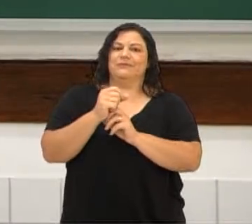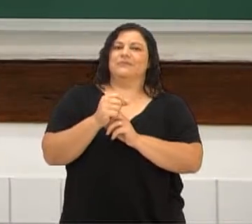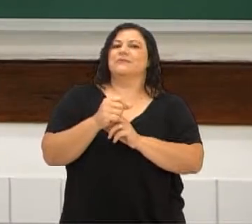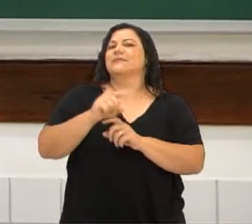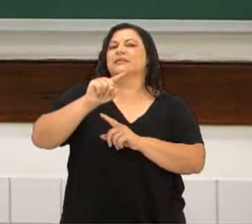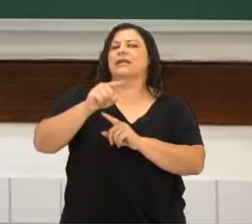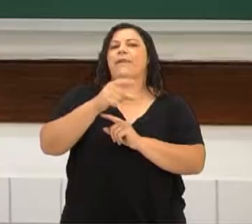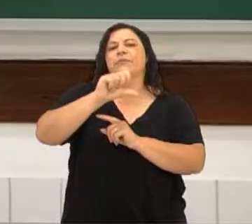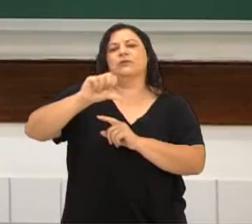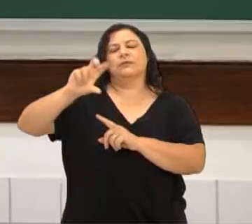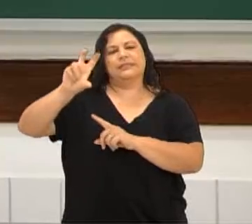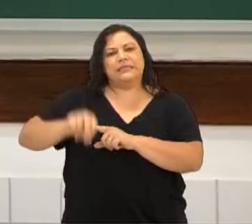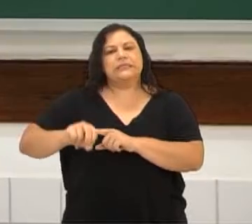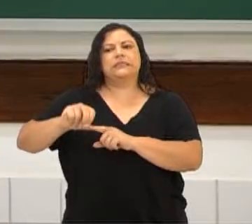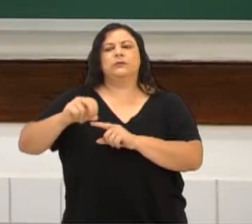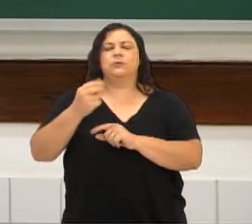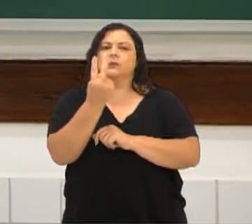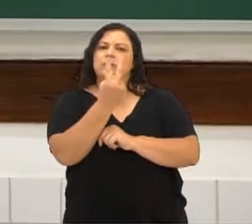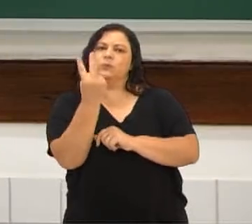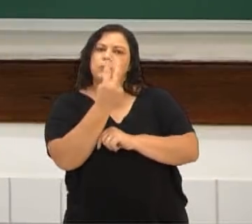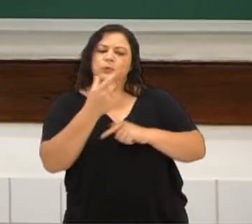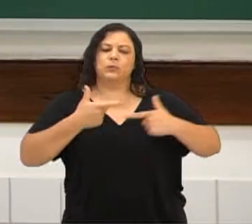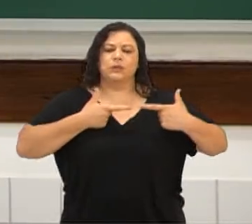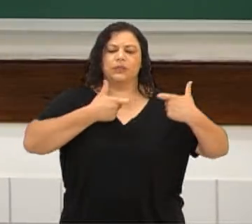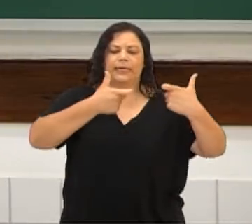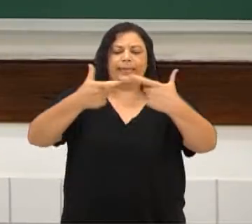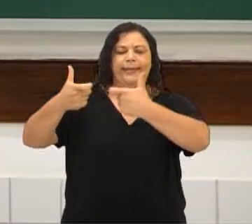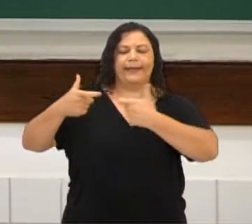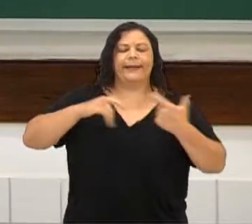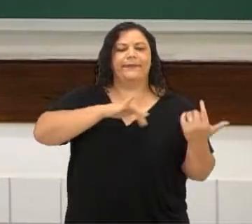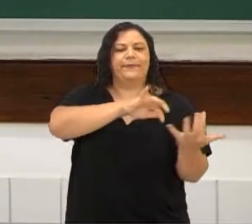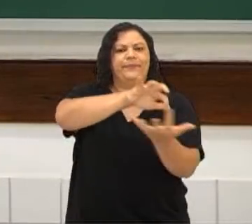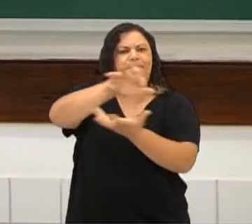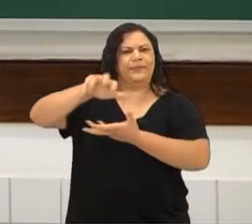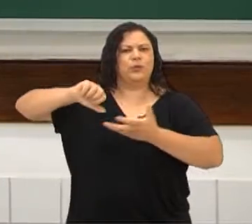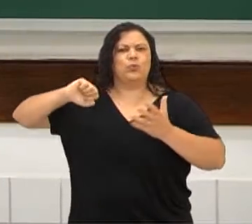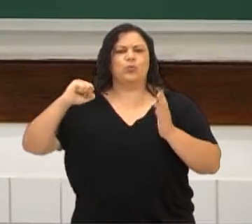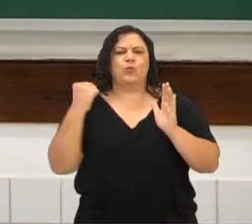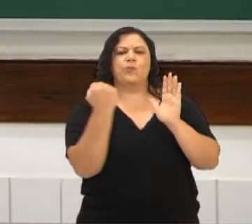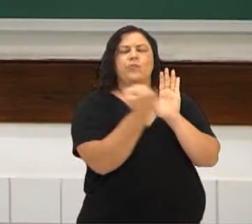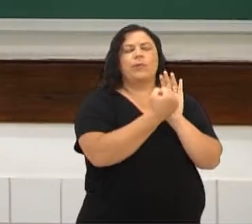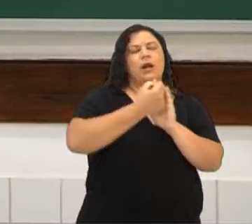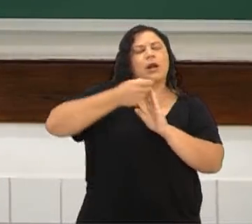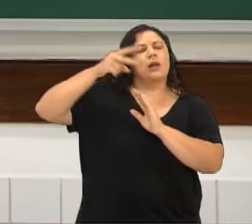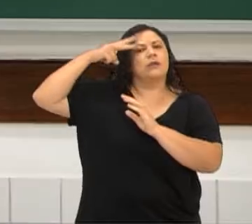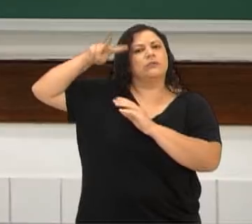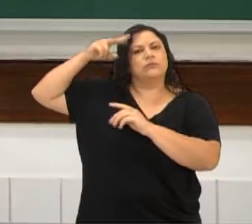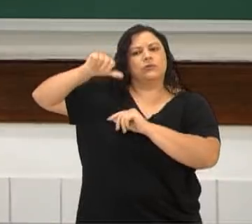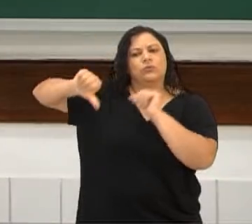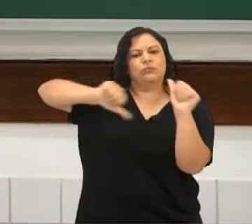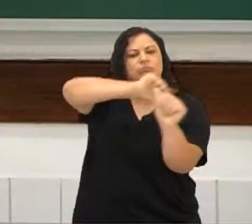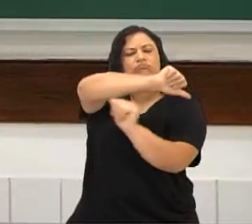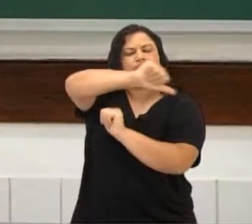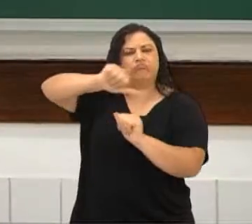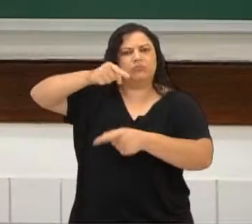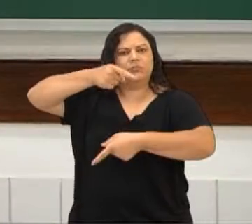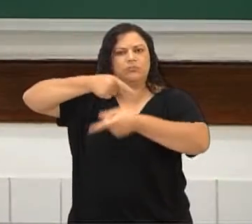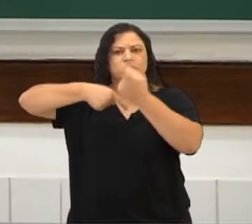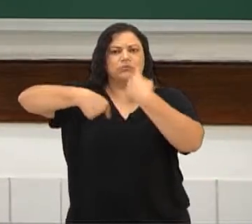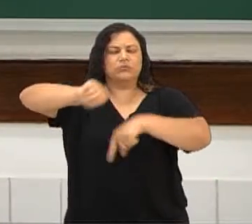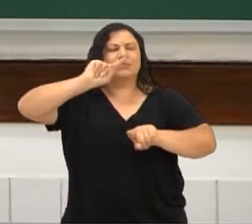Segunda Guerra Mundial foi um marco histórico, né, para transformações que ocorreram no mundo todo, políticas,